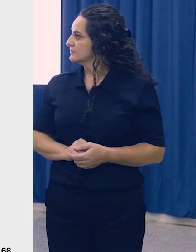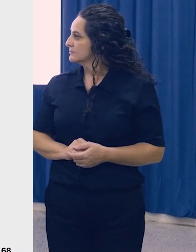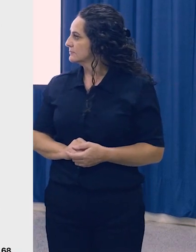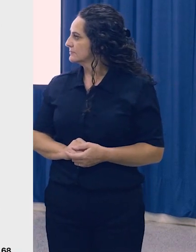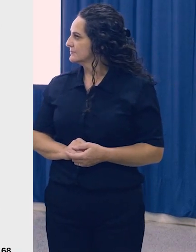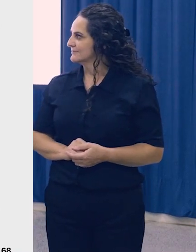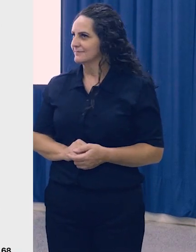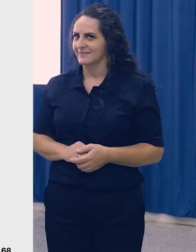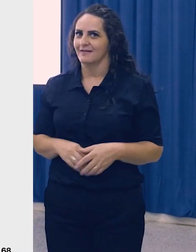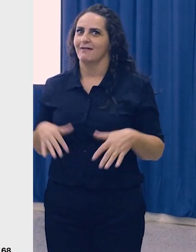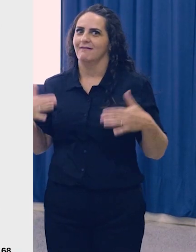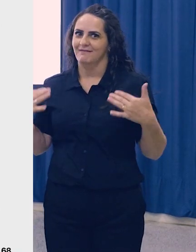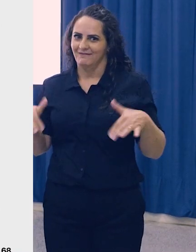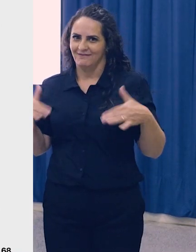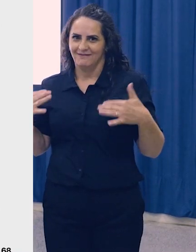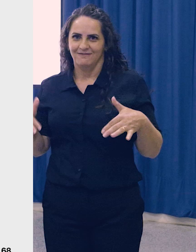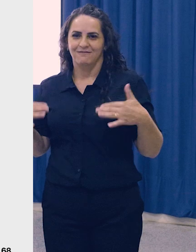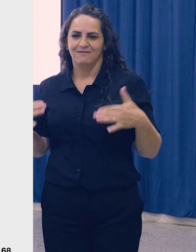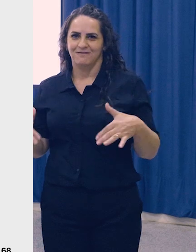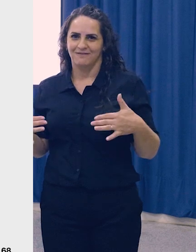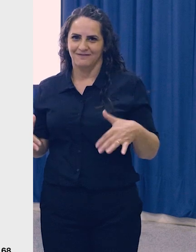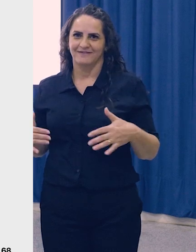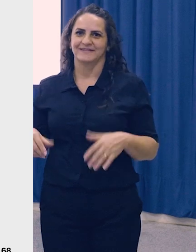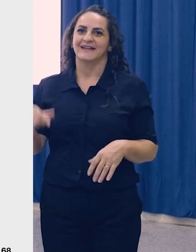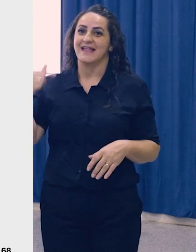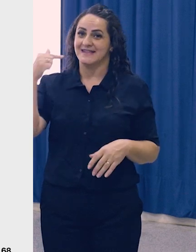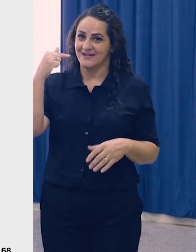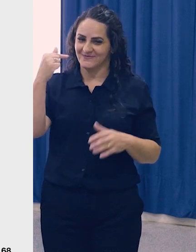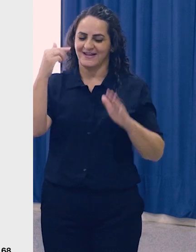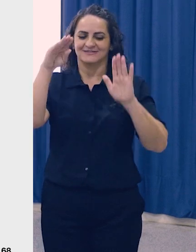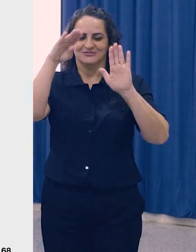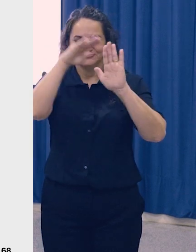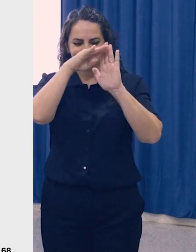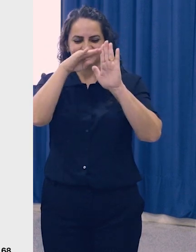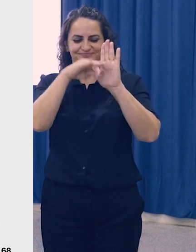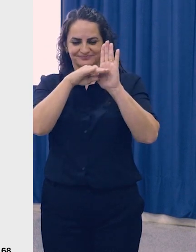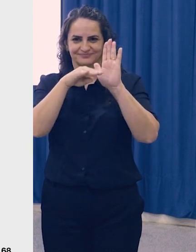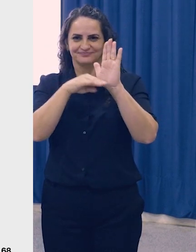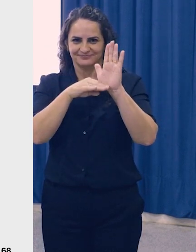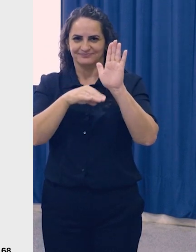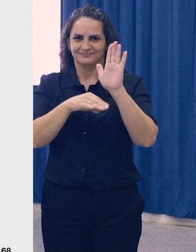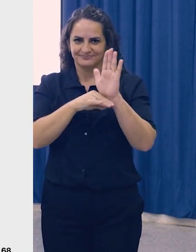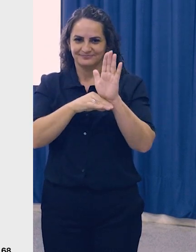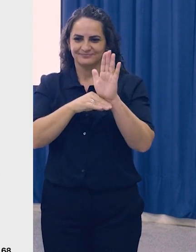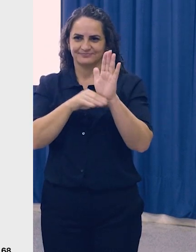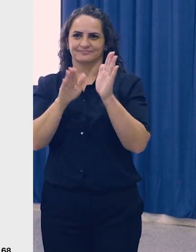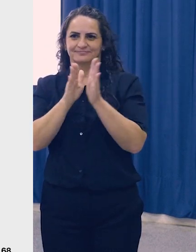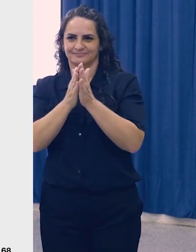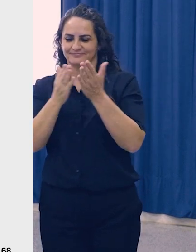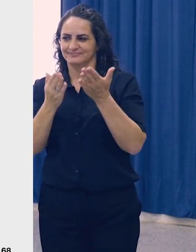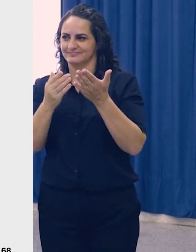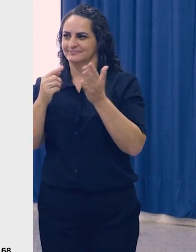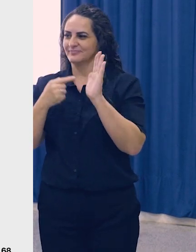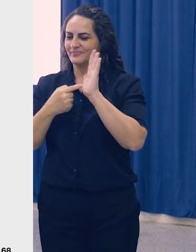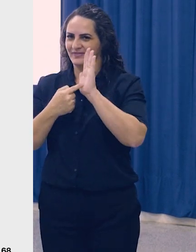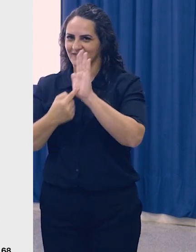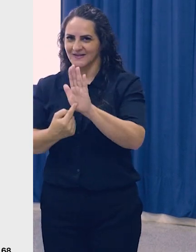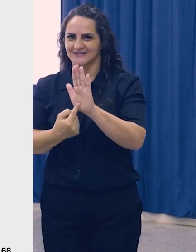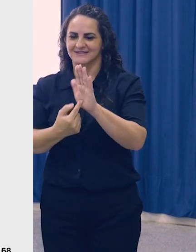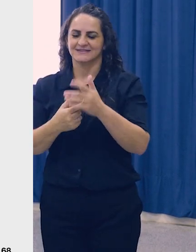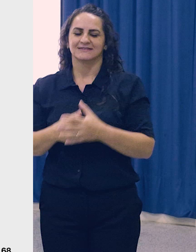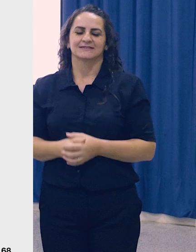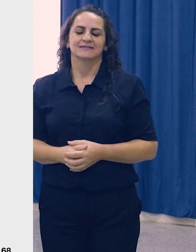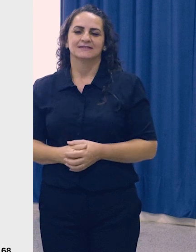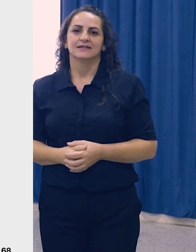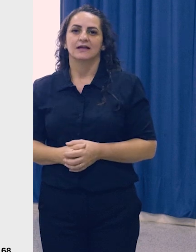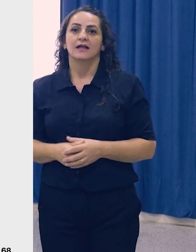Nossa, é muita coisa. São 7 passos, né? Esse book ele traz esses 7 passos.